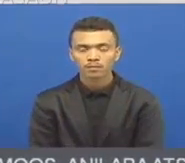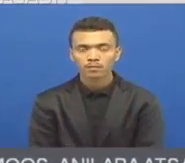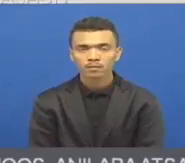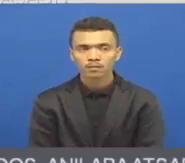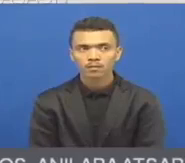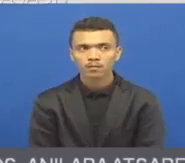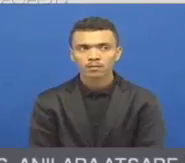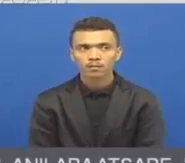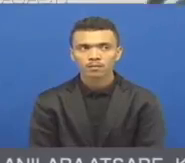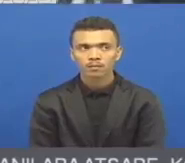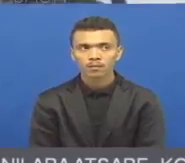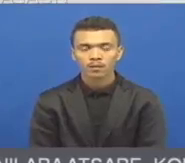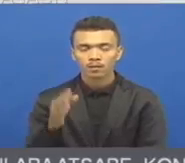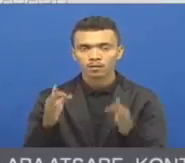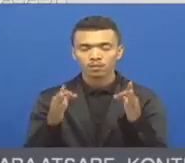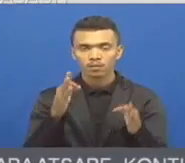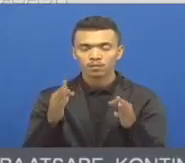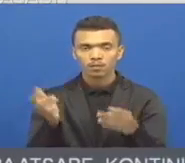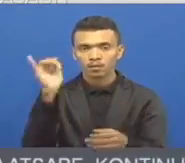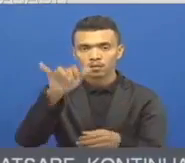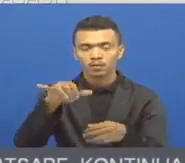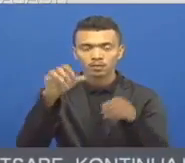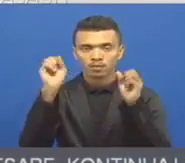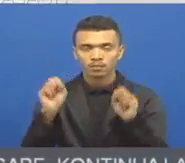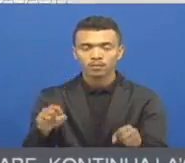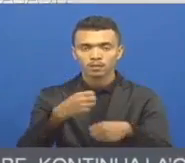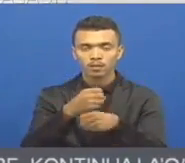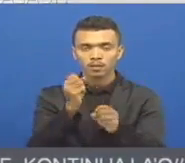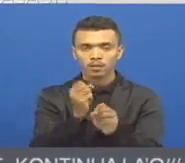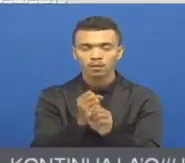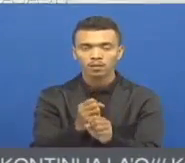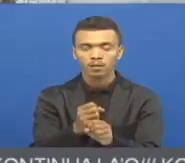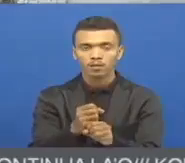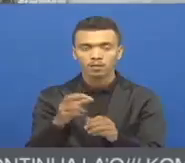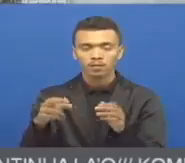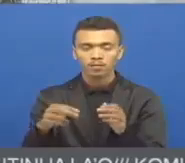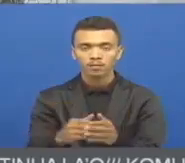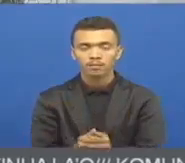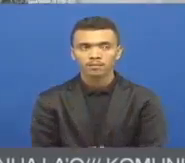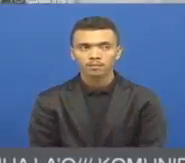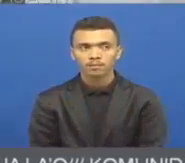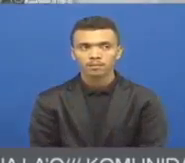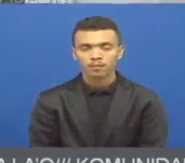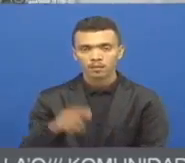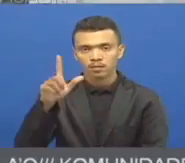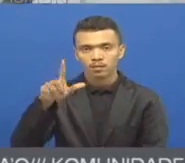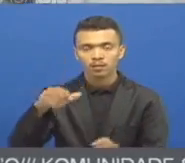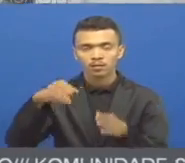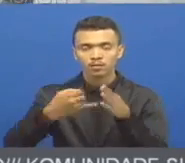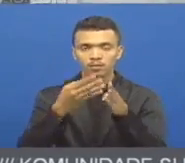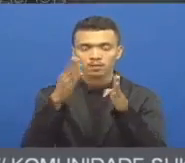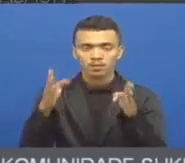sequentemente, a tu não é seja bele atinge tarjeta nebe mais seja forma em Miami. Liga bat trazune,